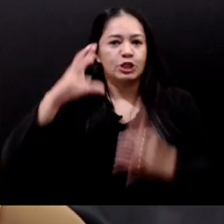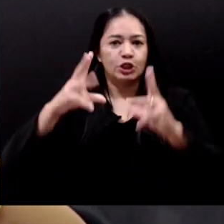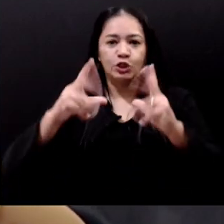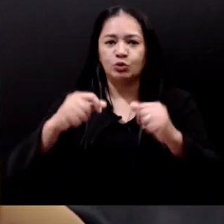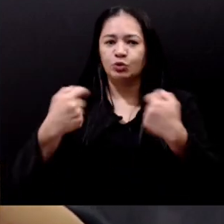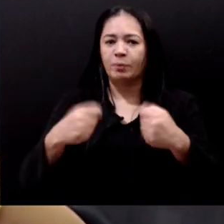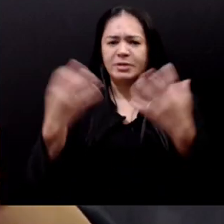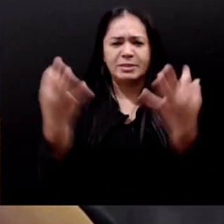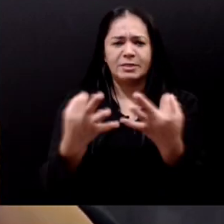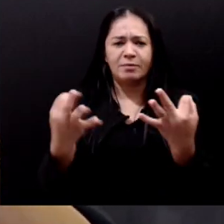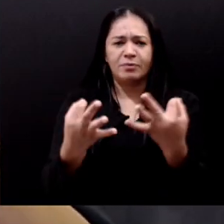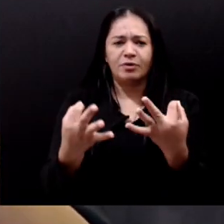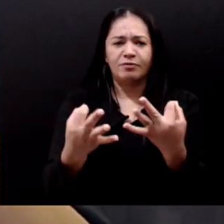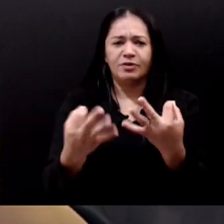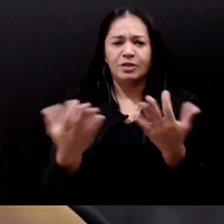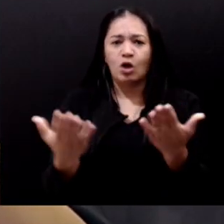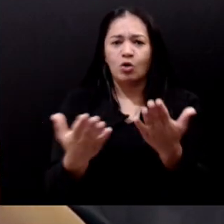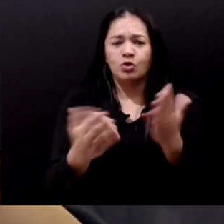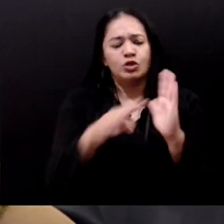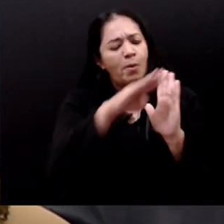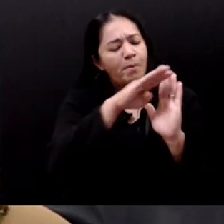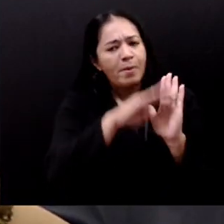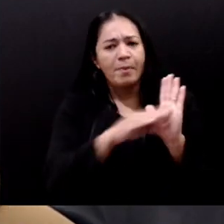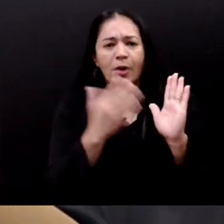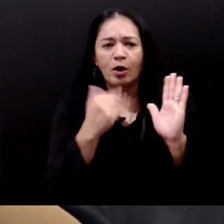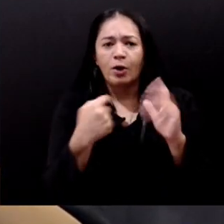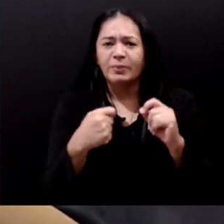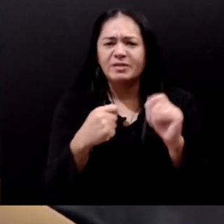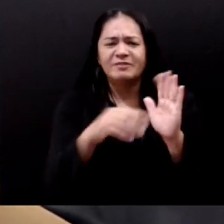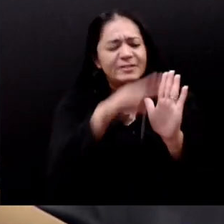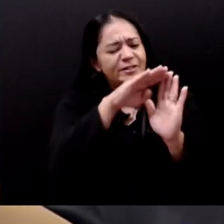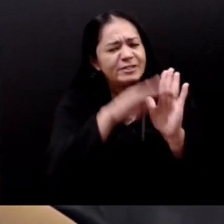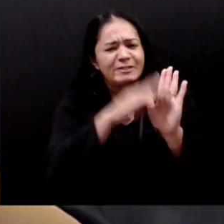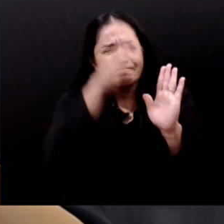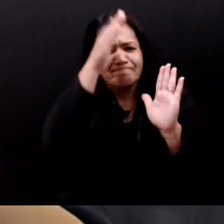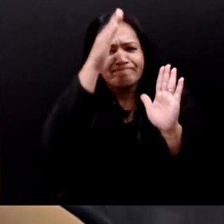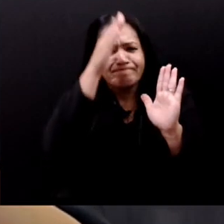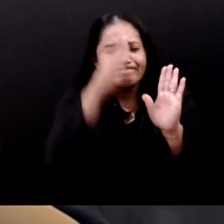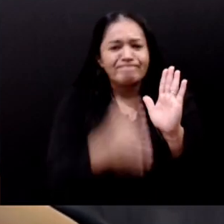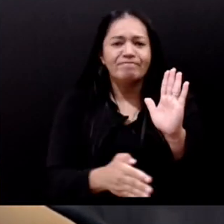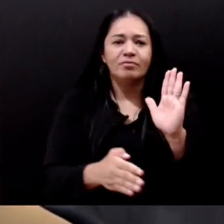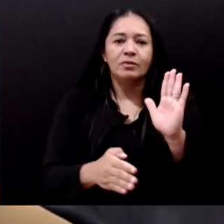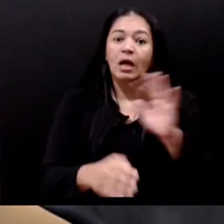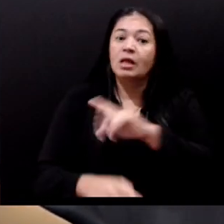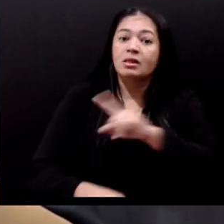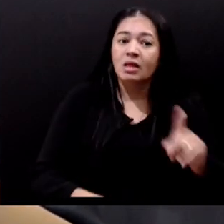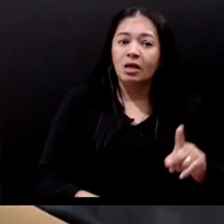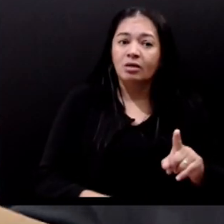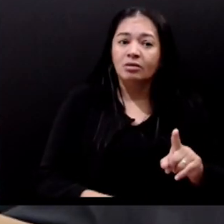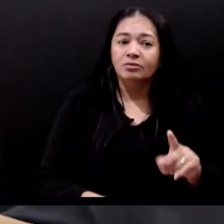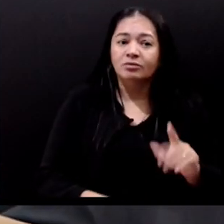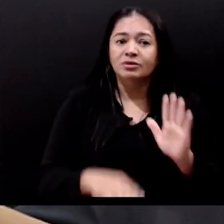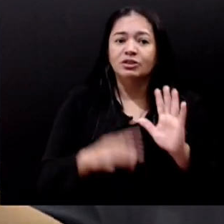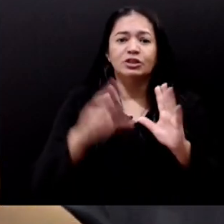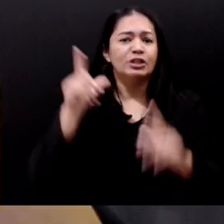plano alimentar lá, eu tenho que fazer exatamente aquilo. Não, a gente não consegue fazer tudo igualzinho todos os dias. Essa é uma ideia que